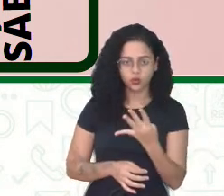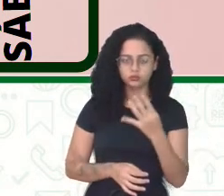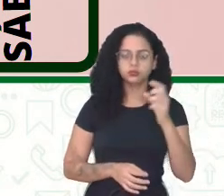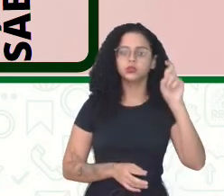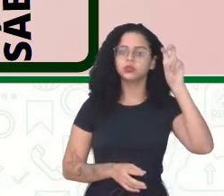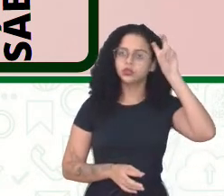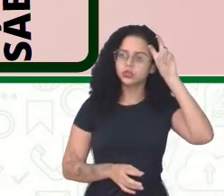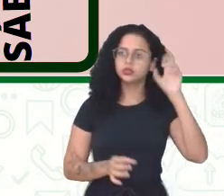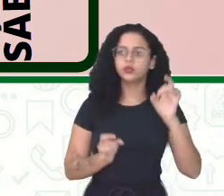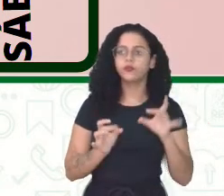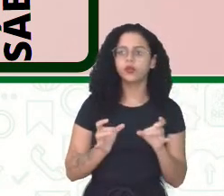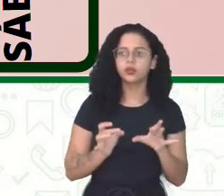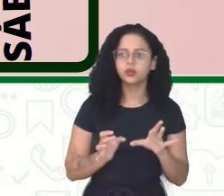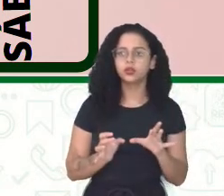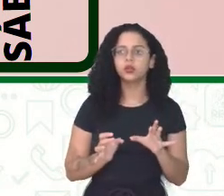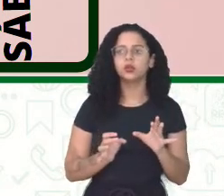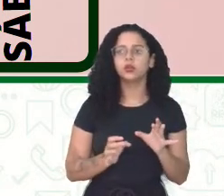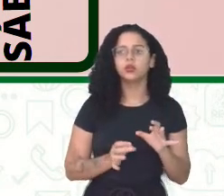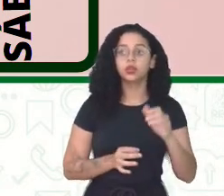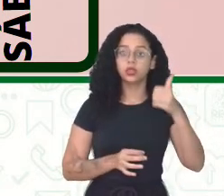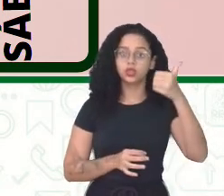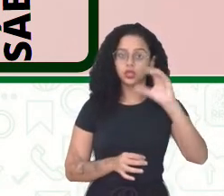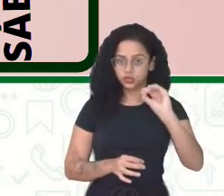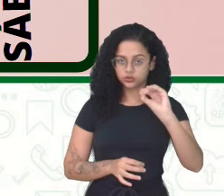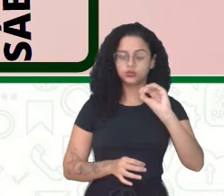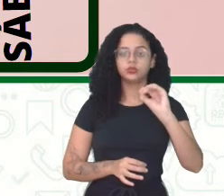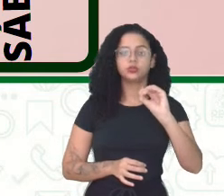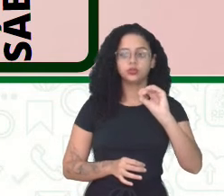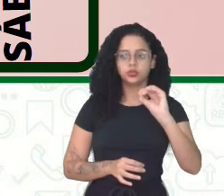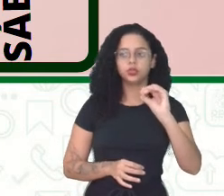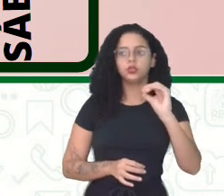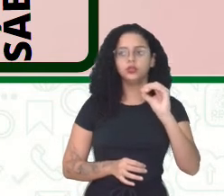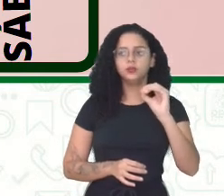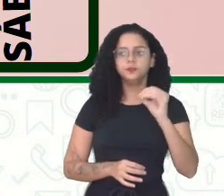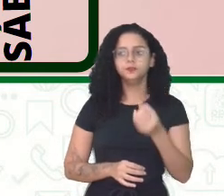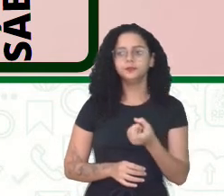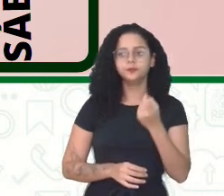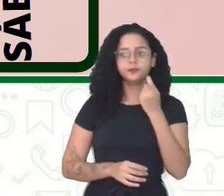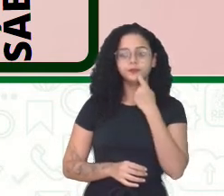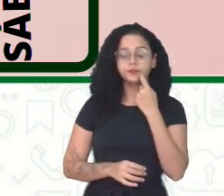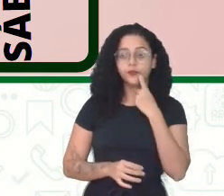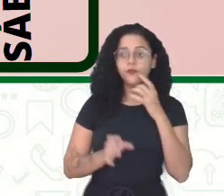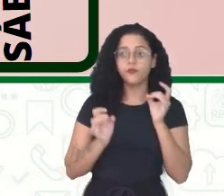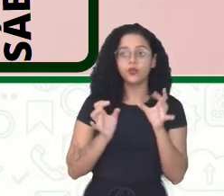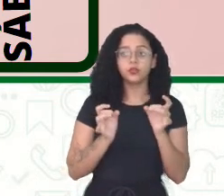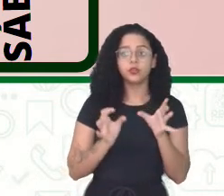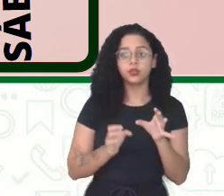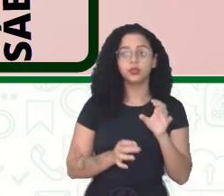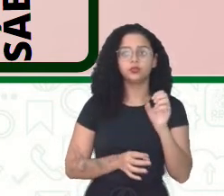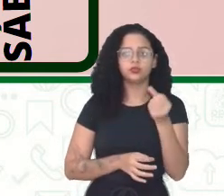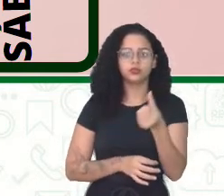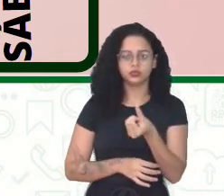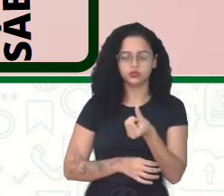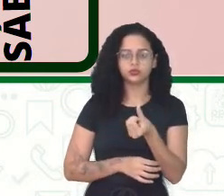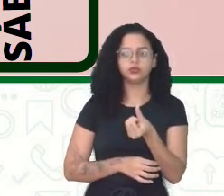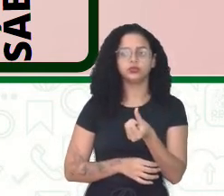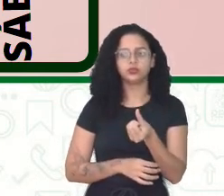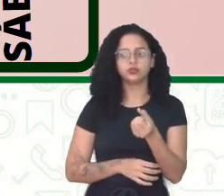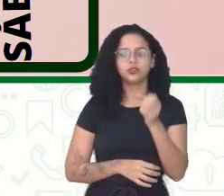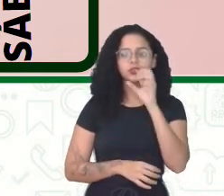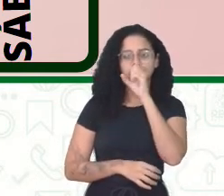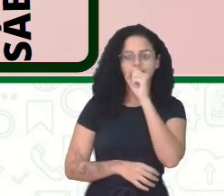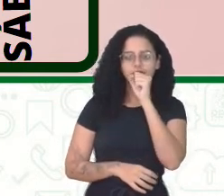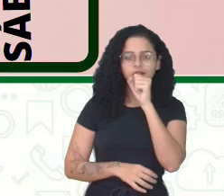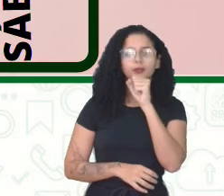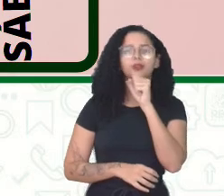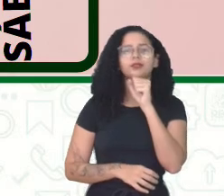Na quinta foi 10, certo? Na sexta foi 6 e no